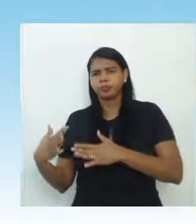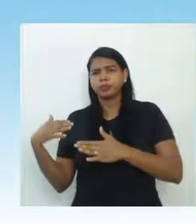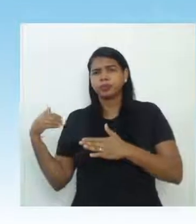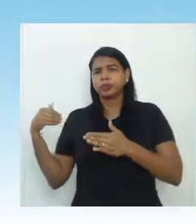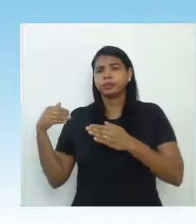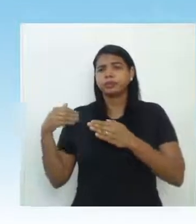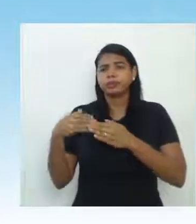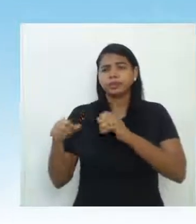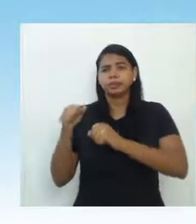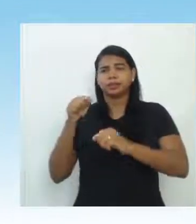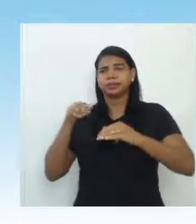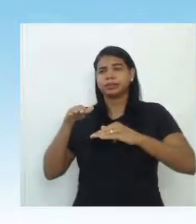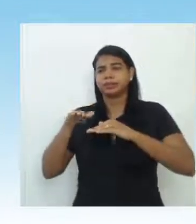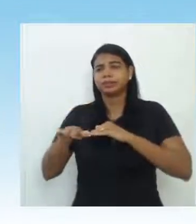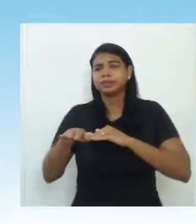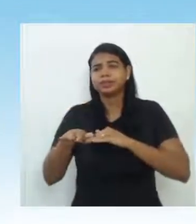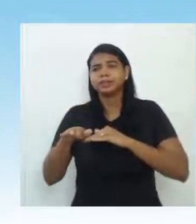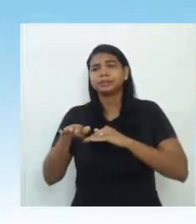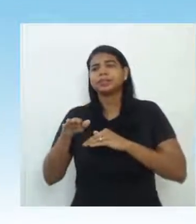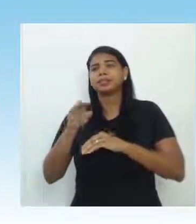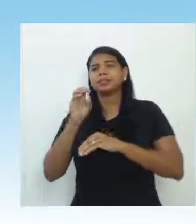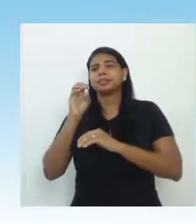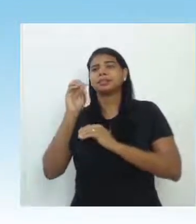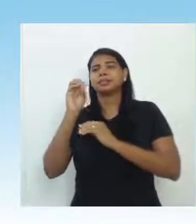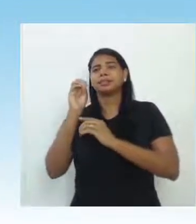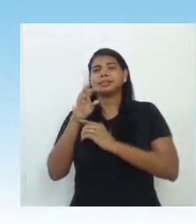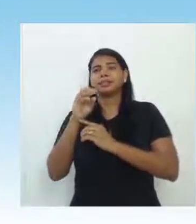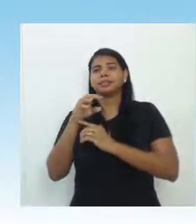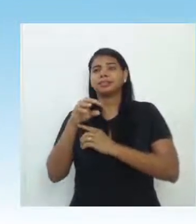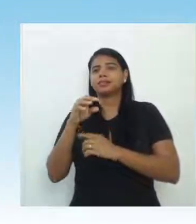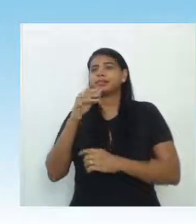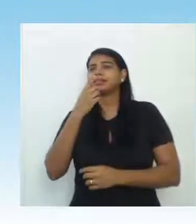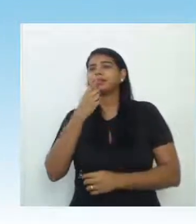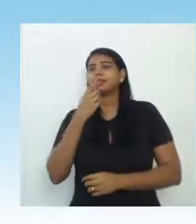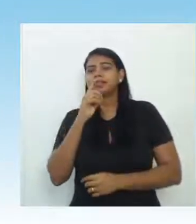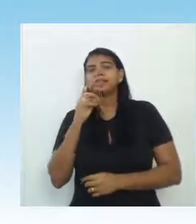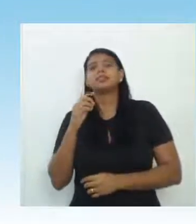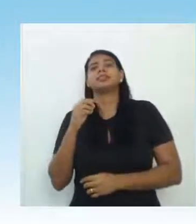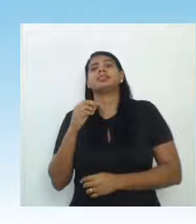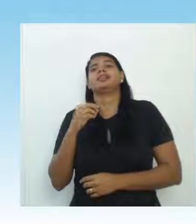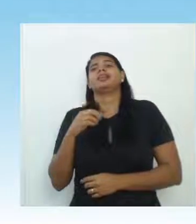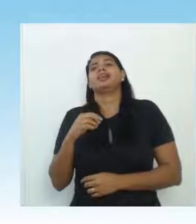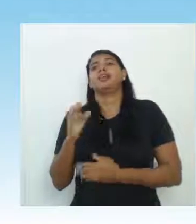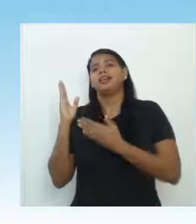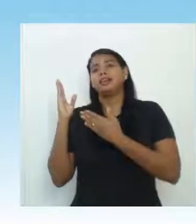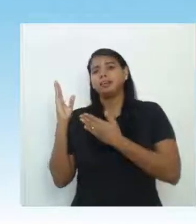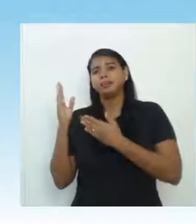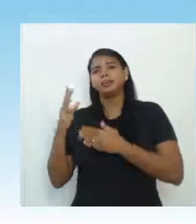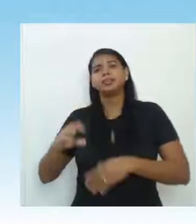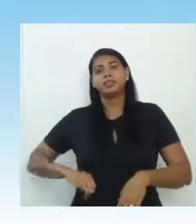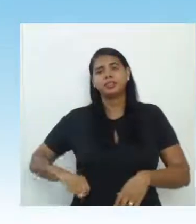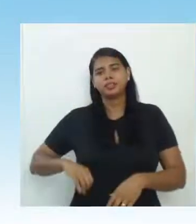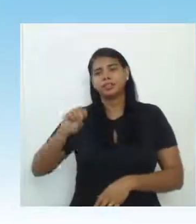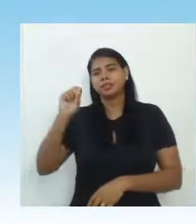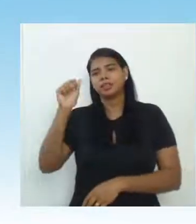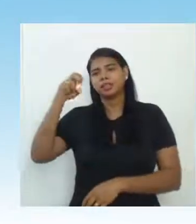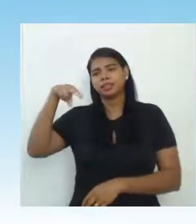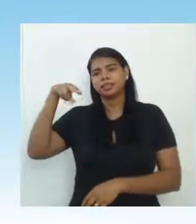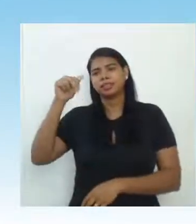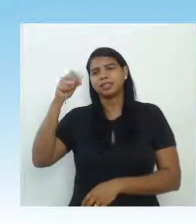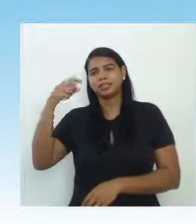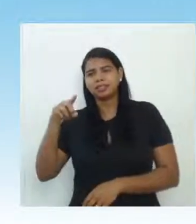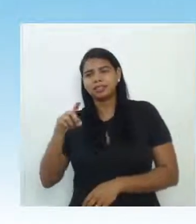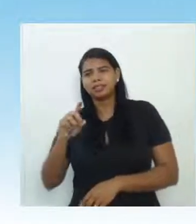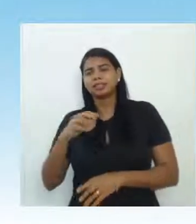sinal vermelho, que não ultrapassei, aqui dali eu poderia sofrer uma sanção, não é isso? Exatamente, né? A gente que vive